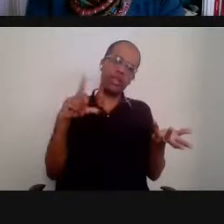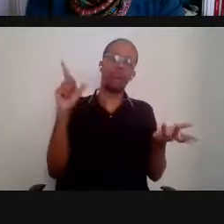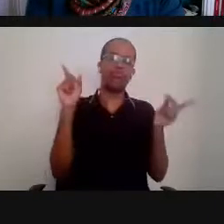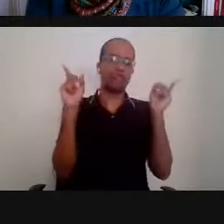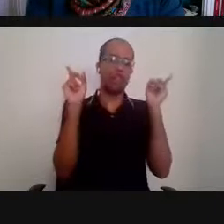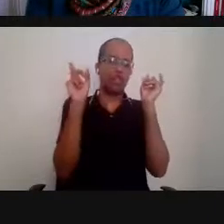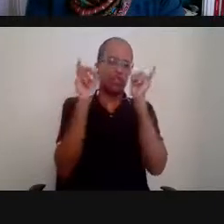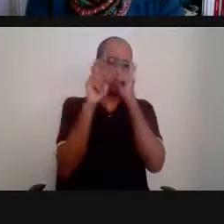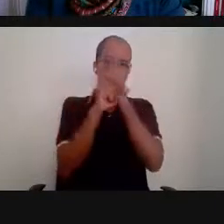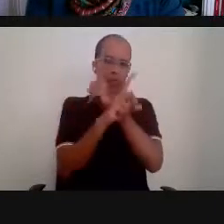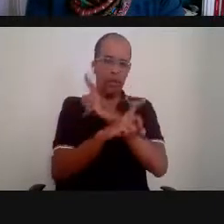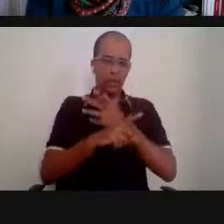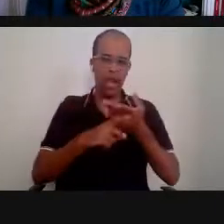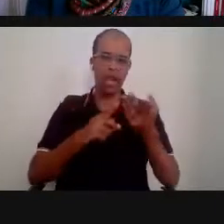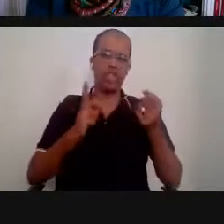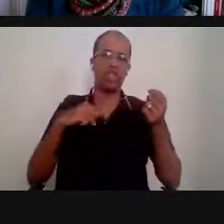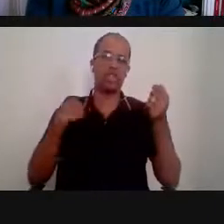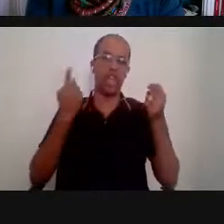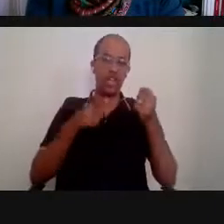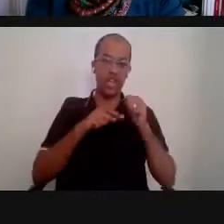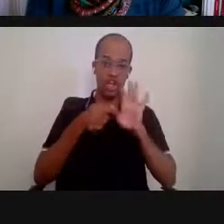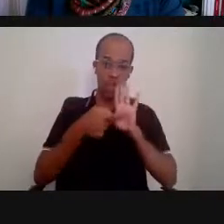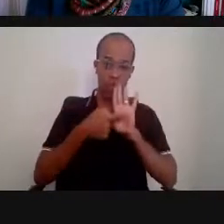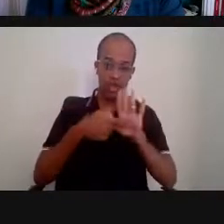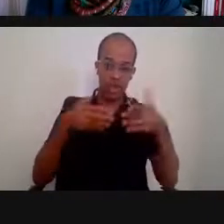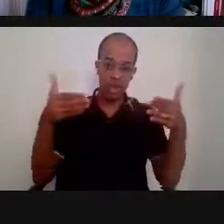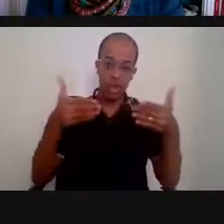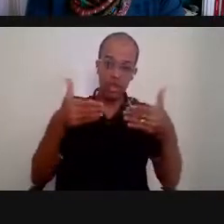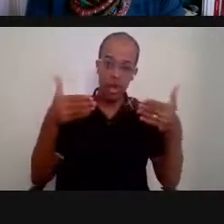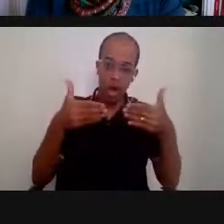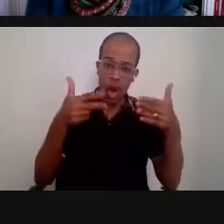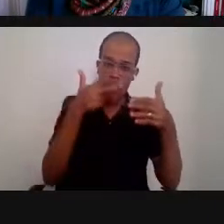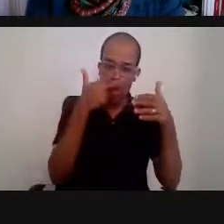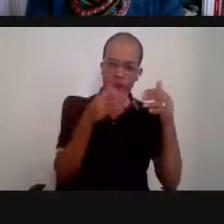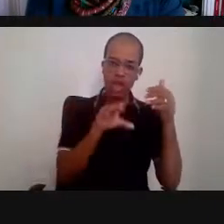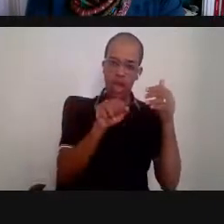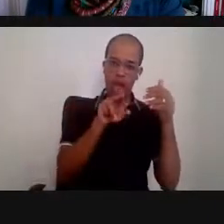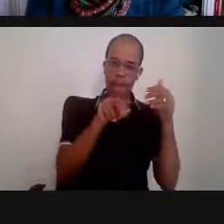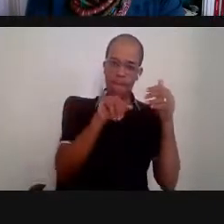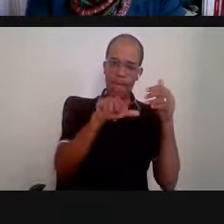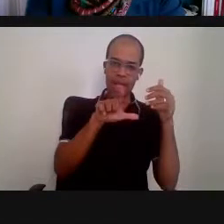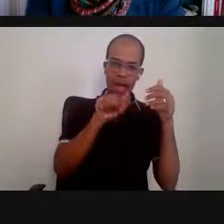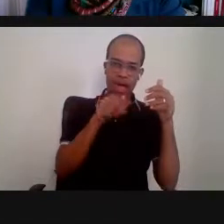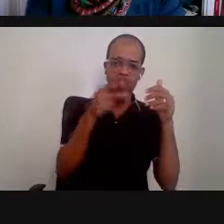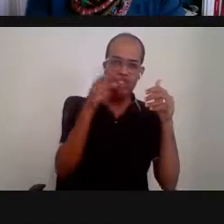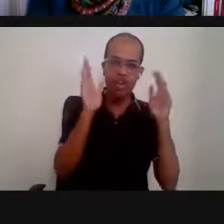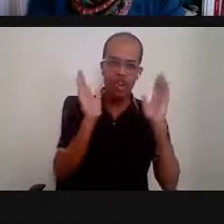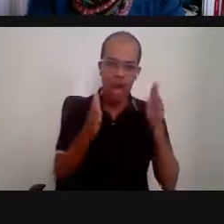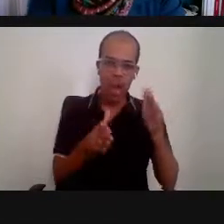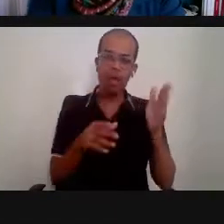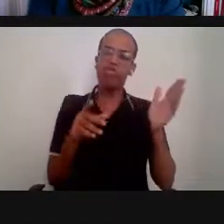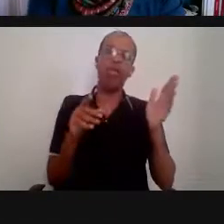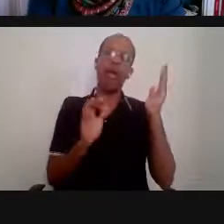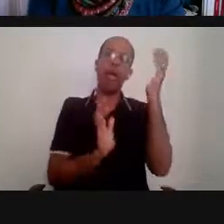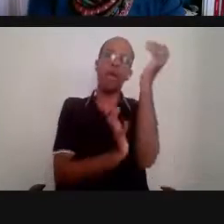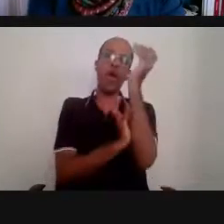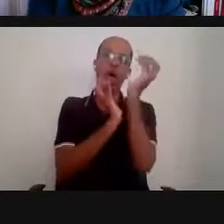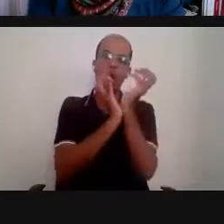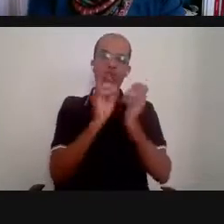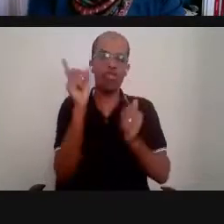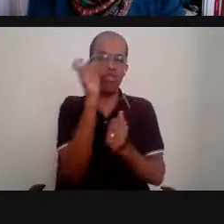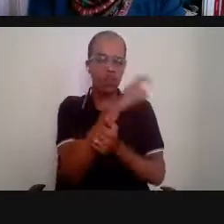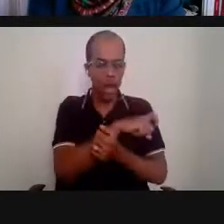que nós estamos apresentando aqui, acho que Camila falou isso muito especificamente, dificuldades burocráticas que